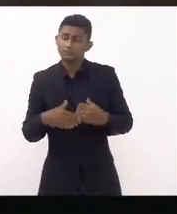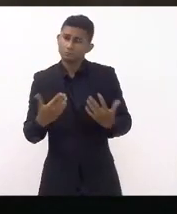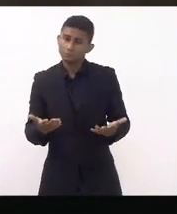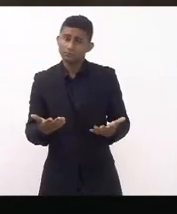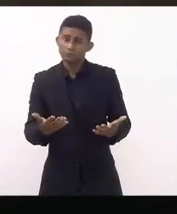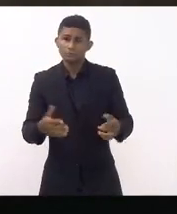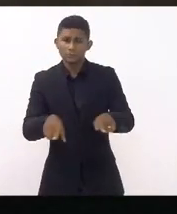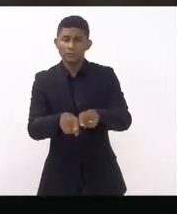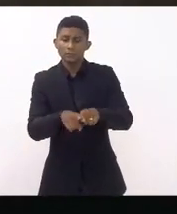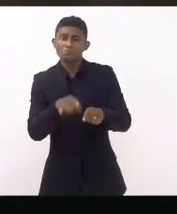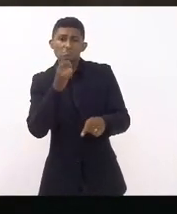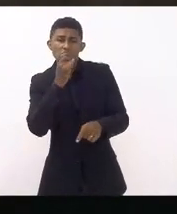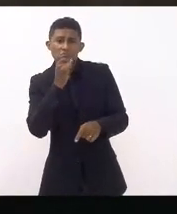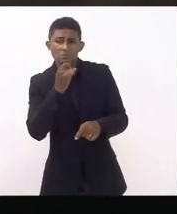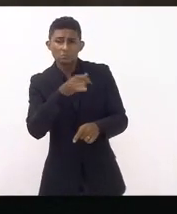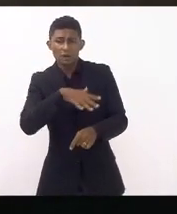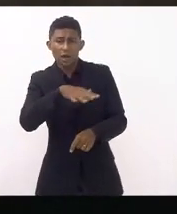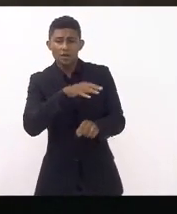também. Bota também na educação.